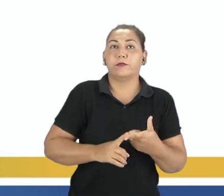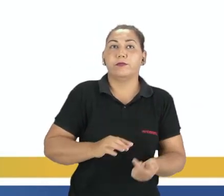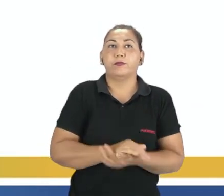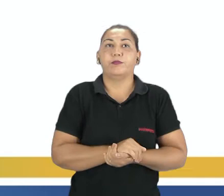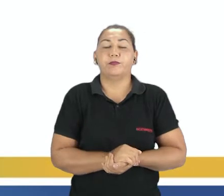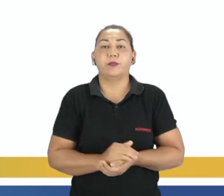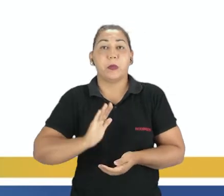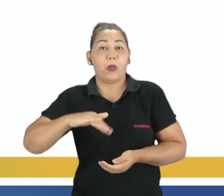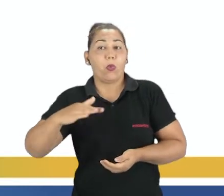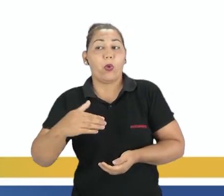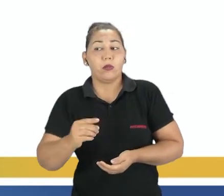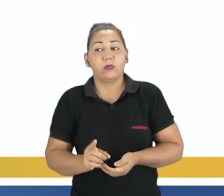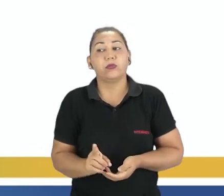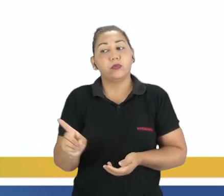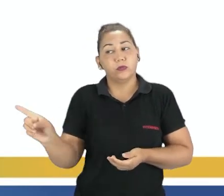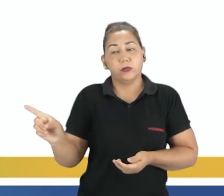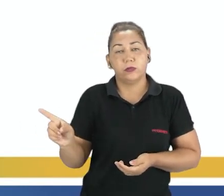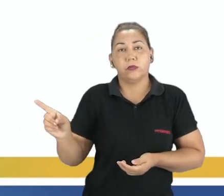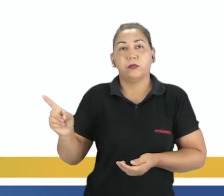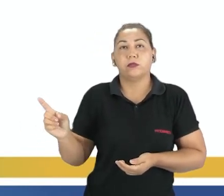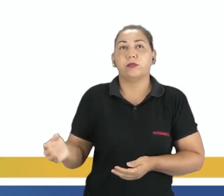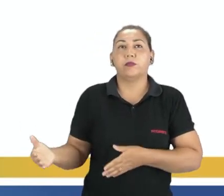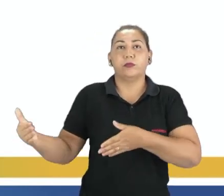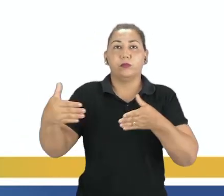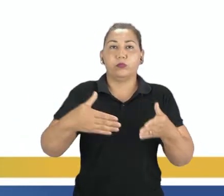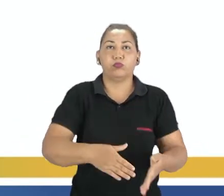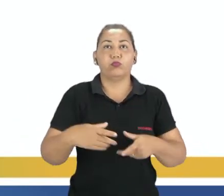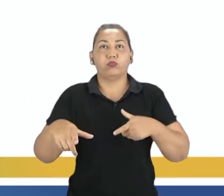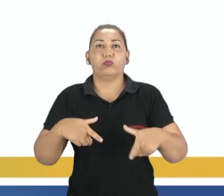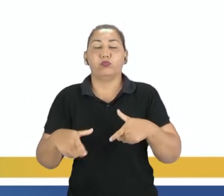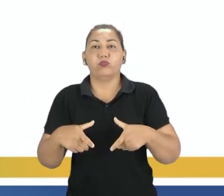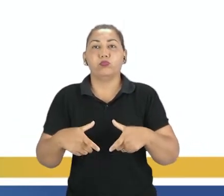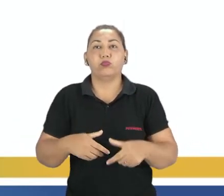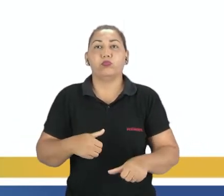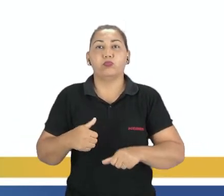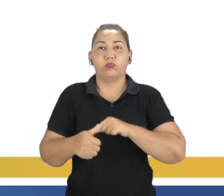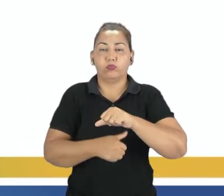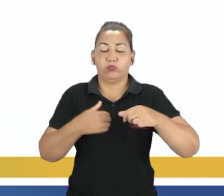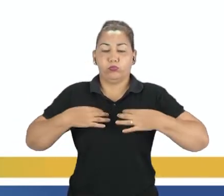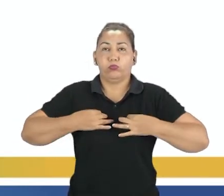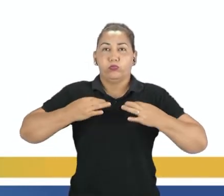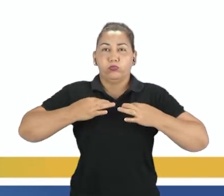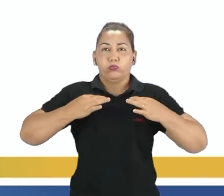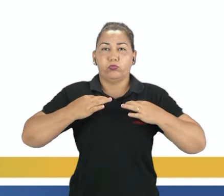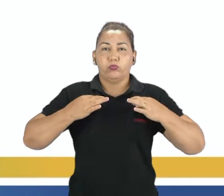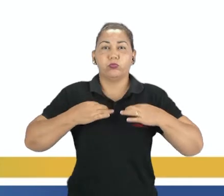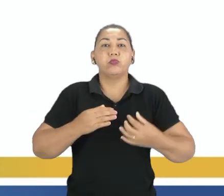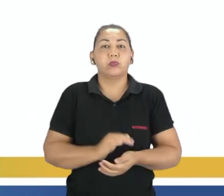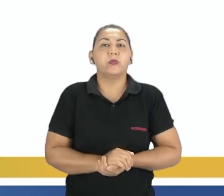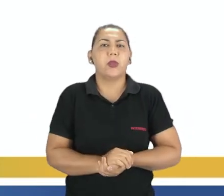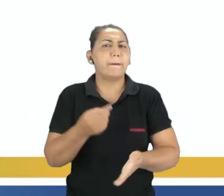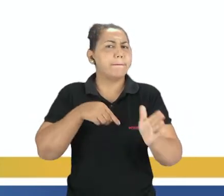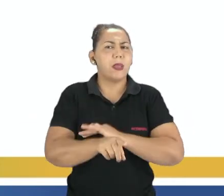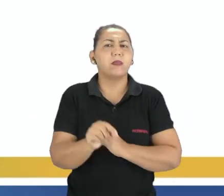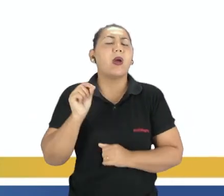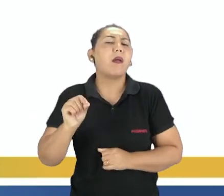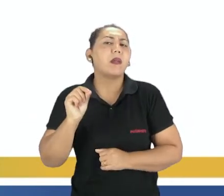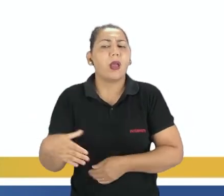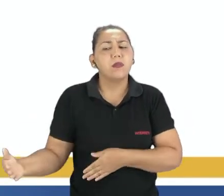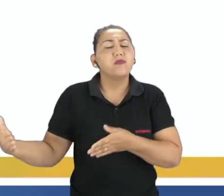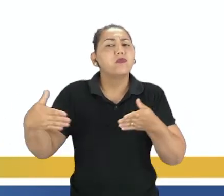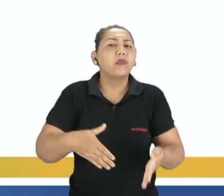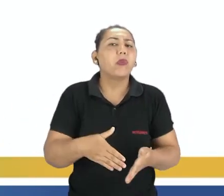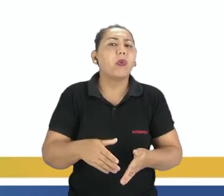verbos. Chegou e foi. Perguntamos: quem chegou e quem foi mudar a roupa? Ela. Como nós